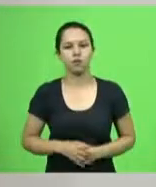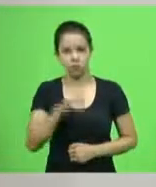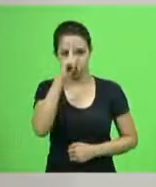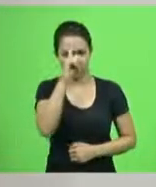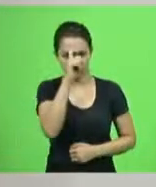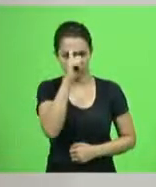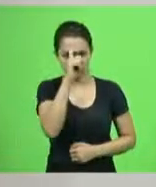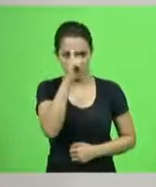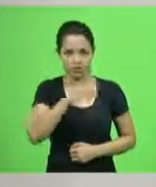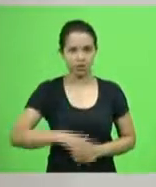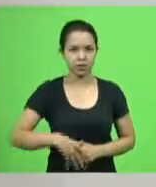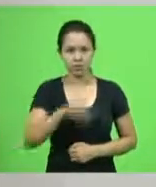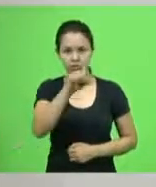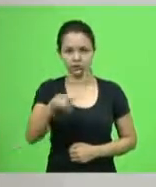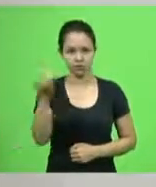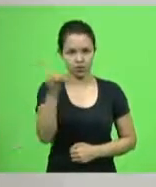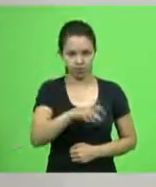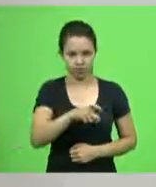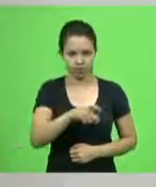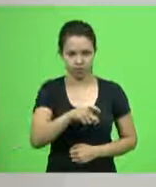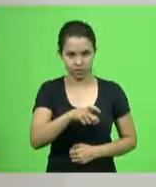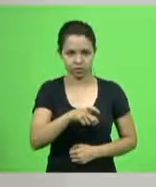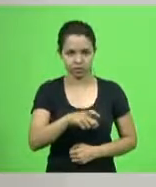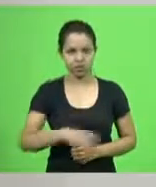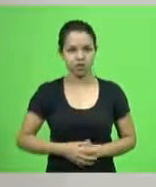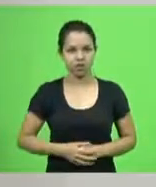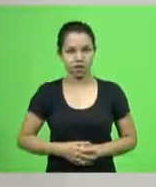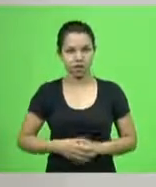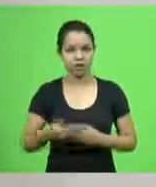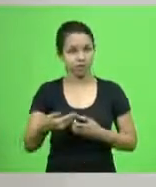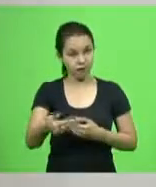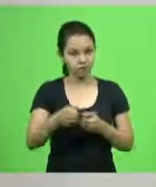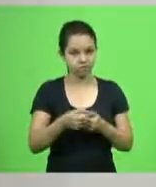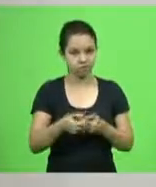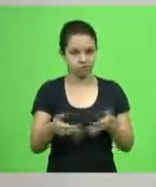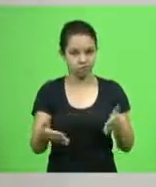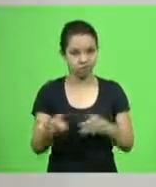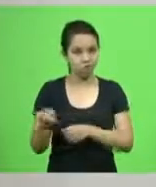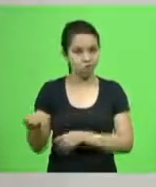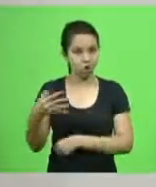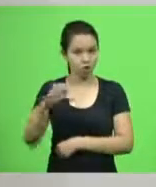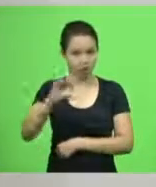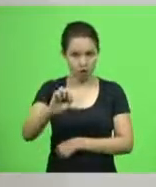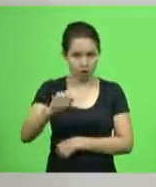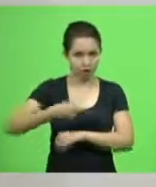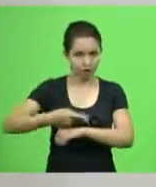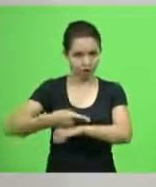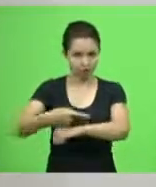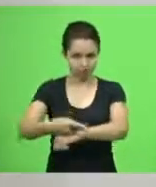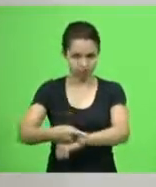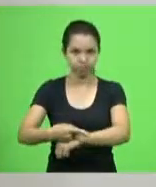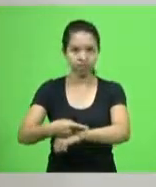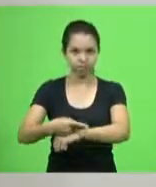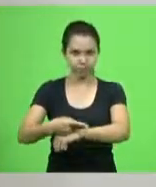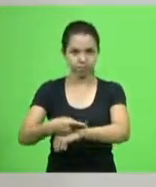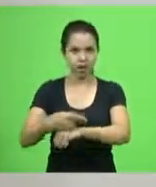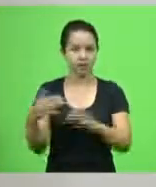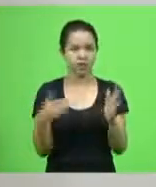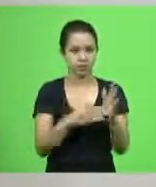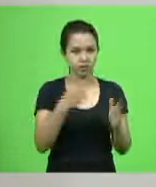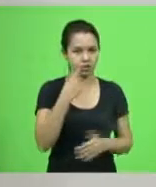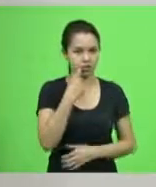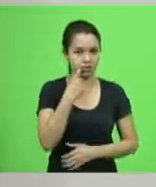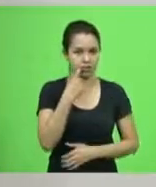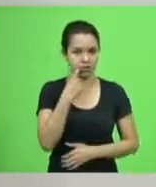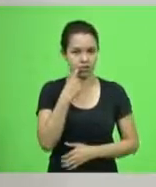é de abrir as novas vagas até sexta-feira desta semana, portanto, 34 novos